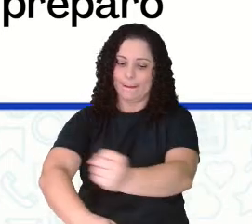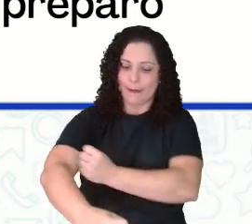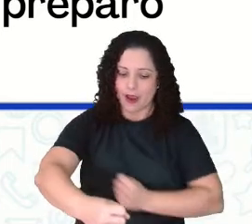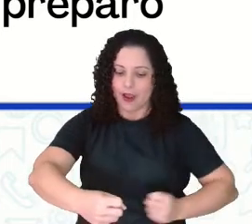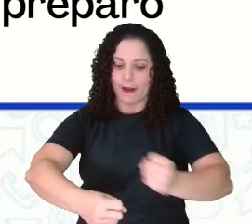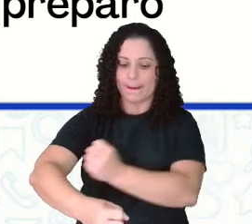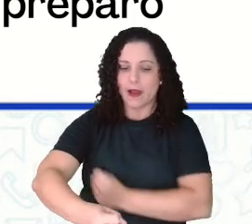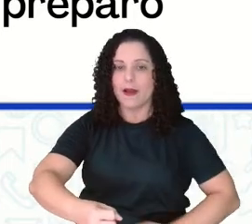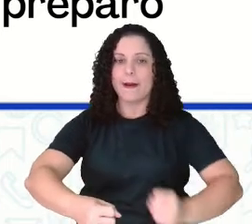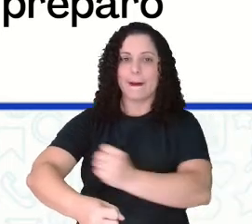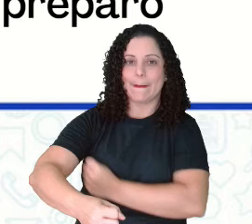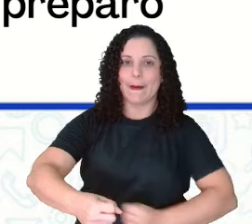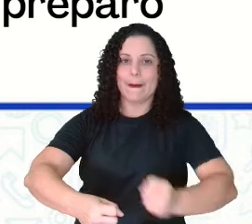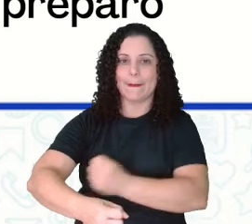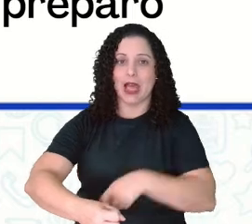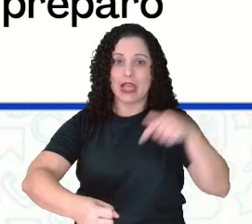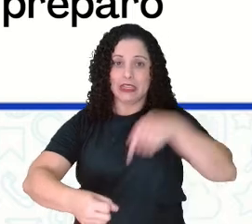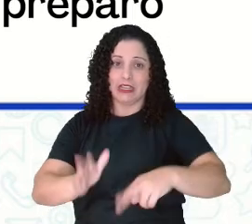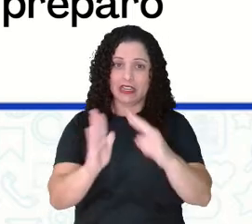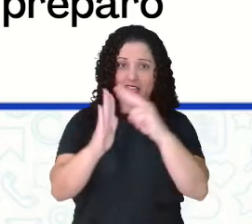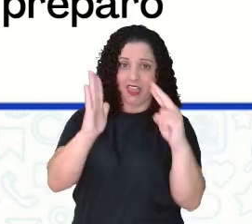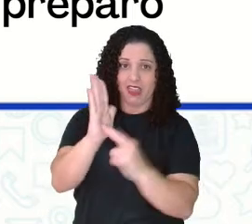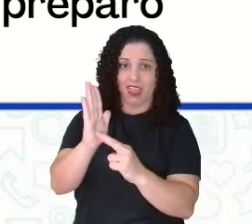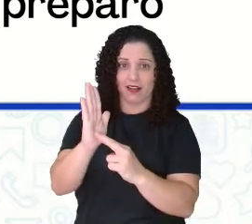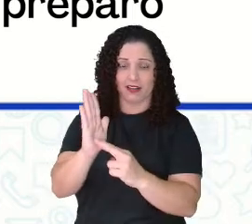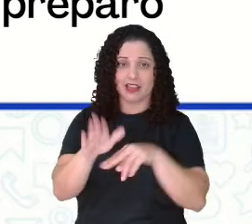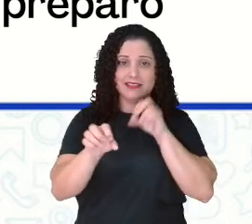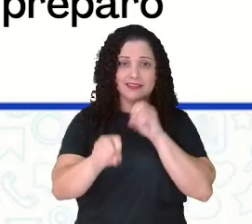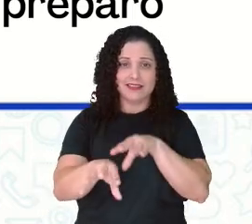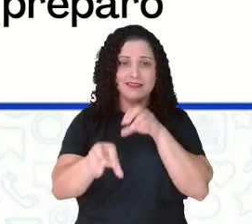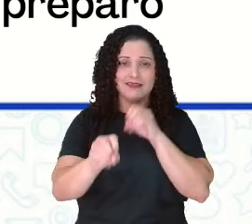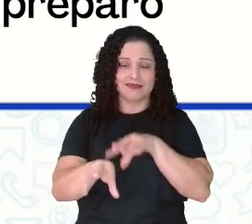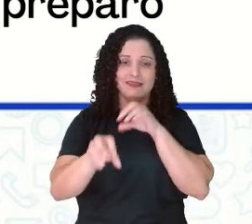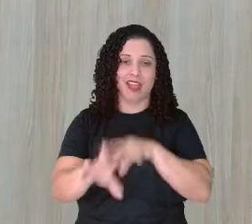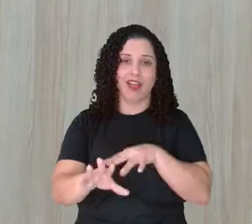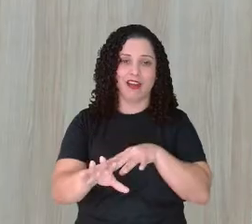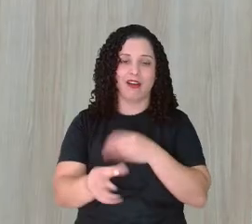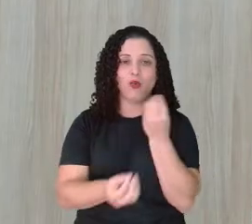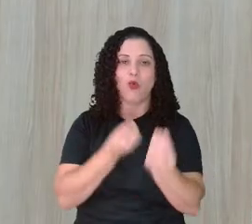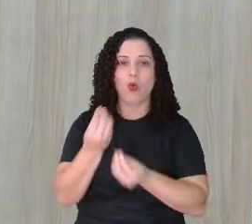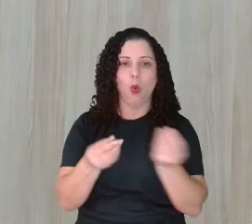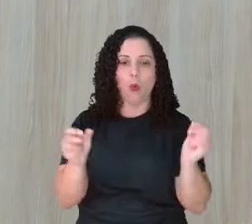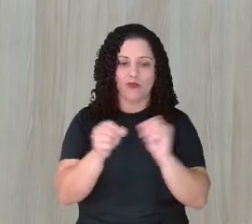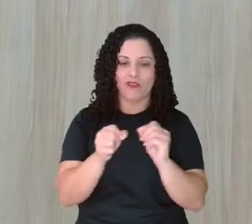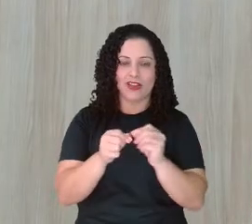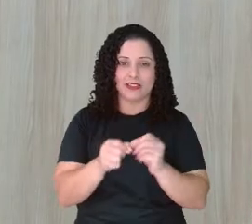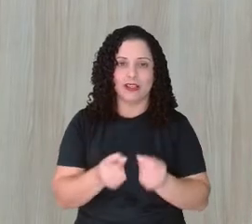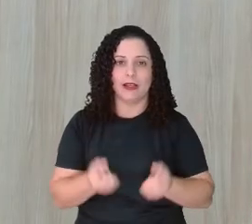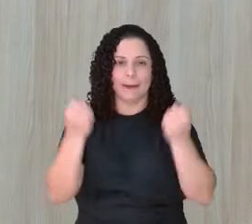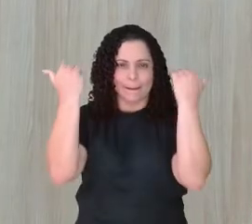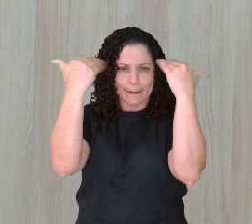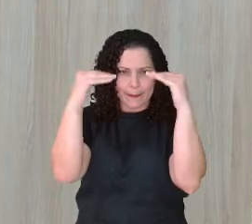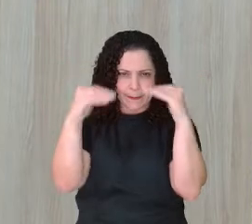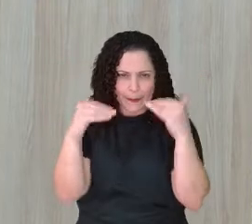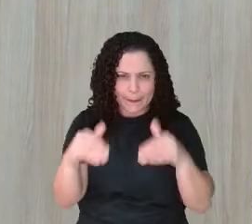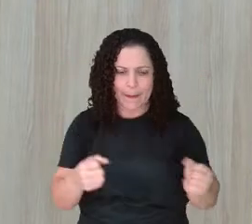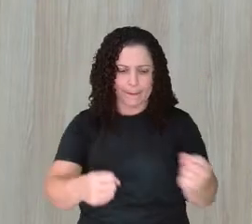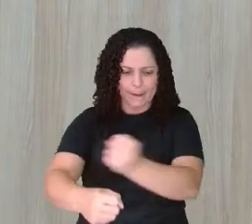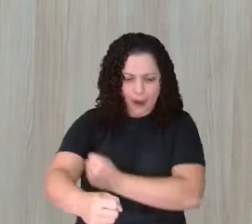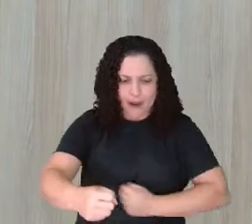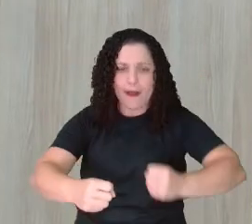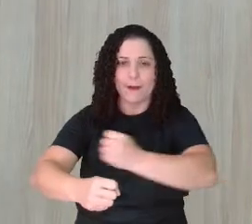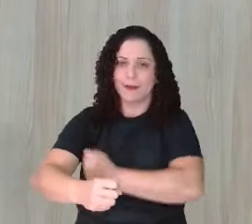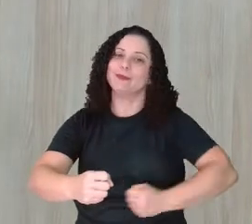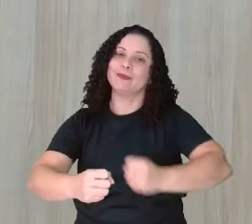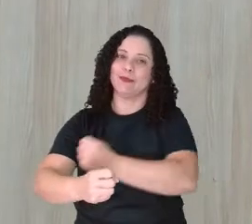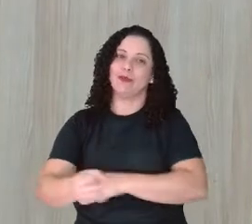texto injuntivo, é o texto que vai te instruir, vai ensinar, vai falar como você deve fazer. Então,